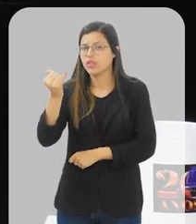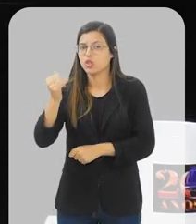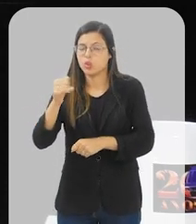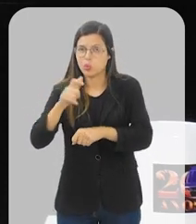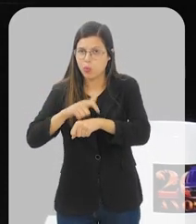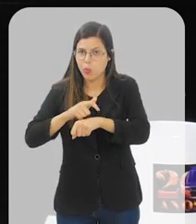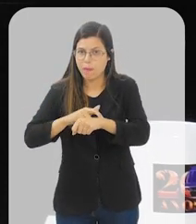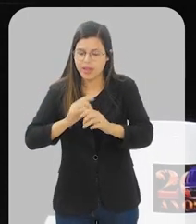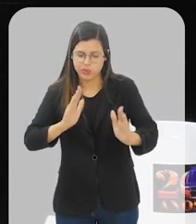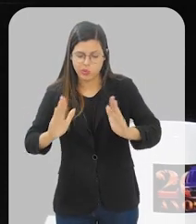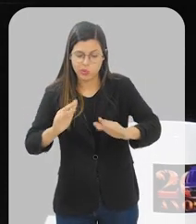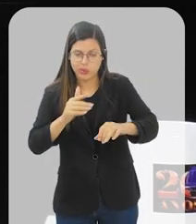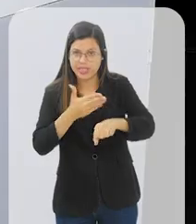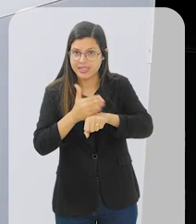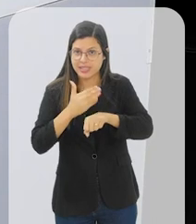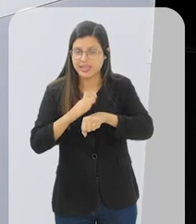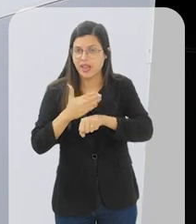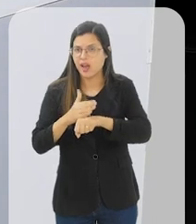os ensaios...